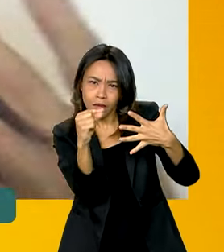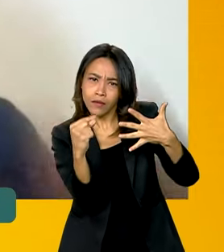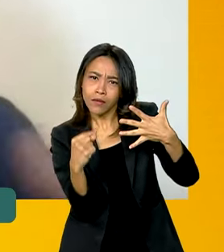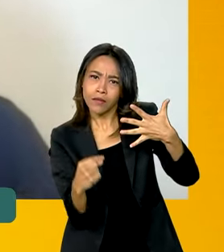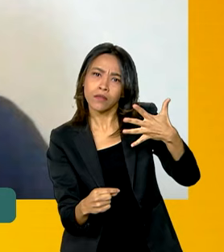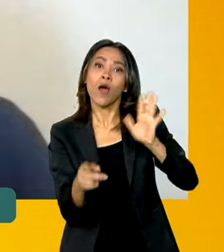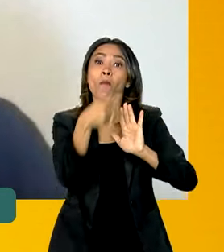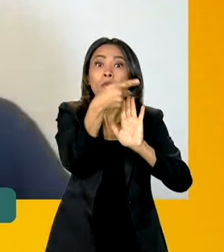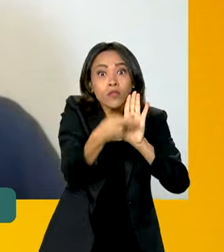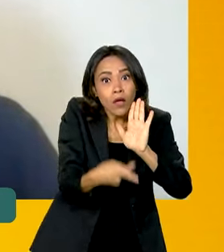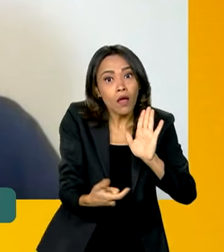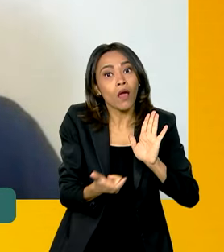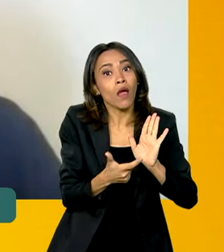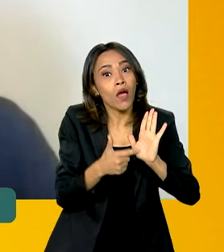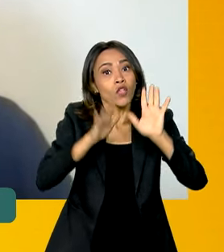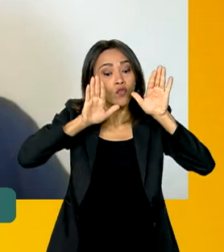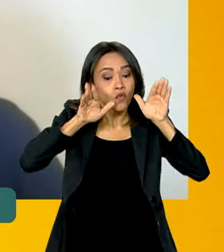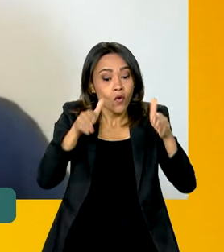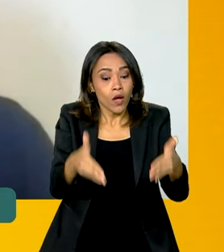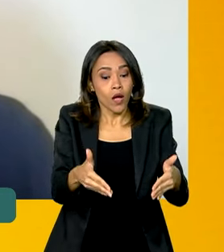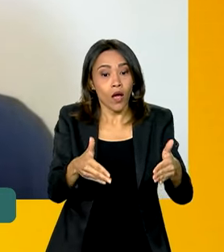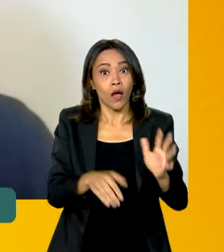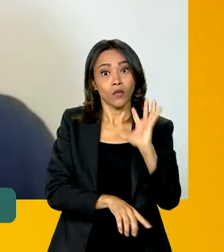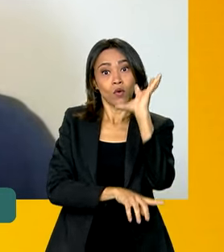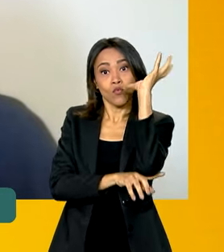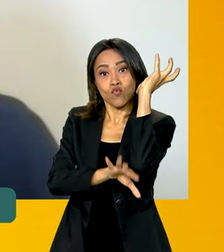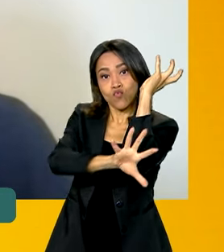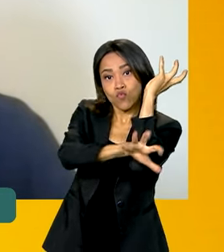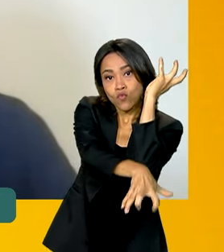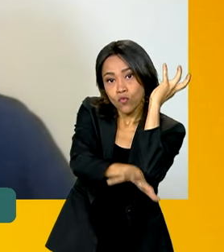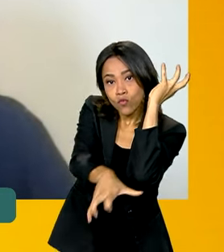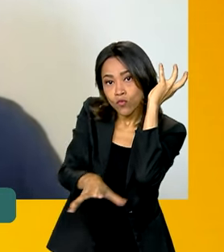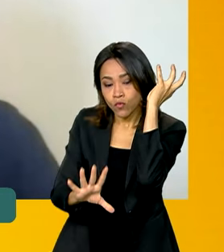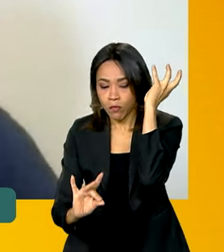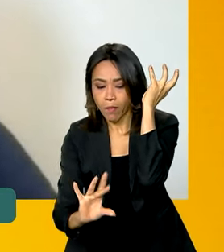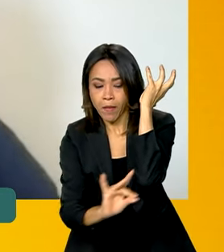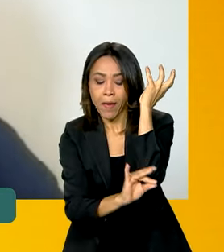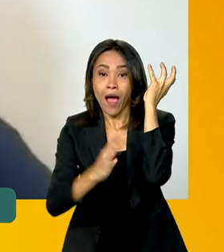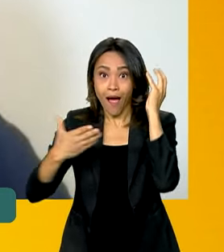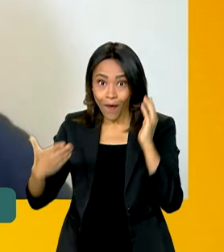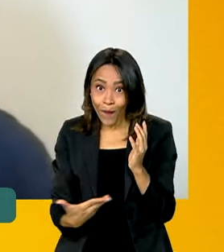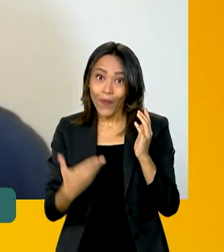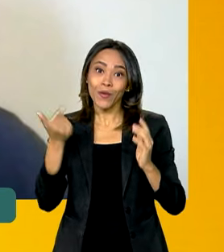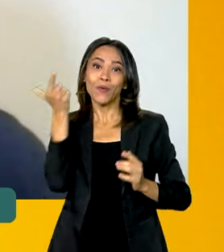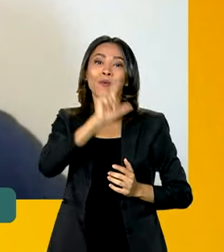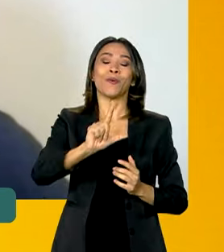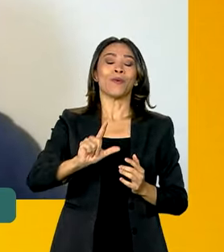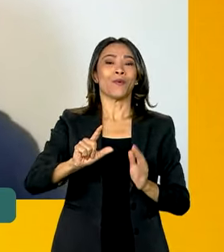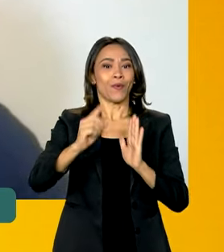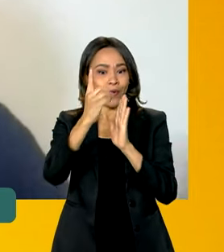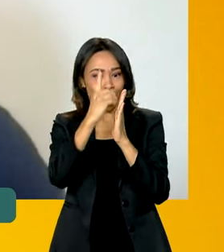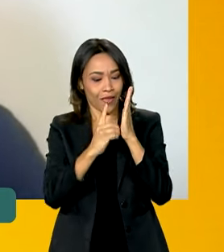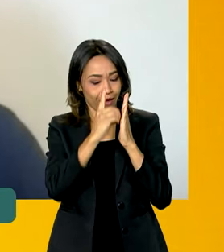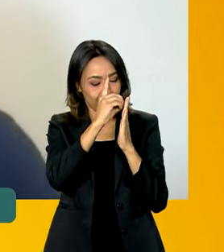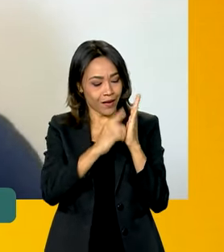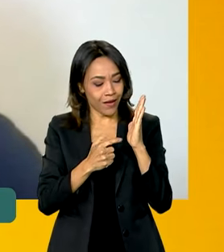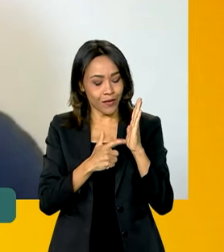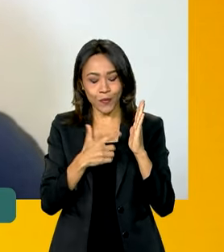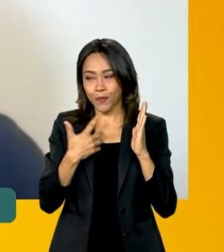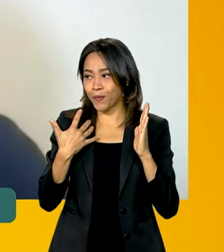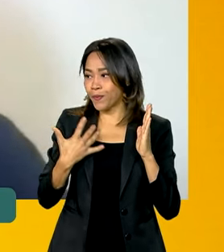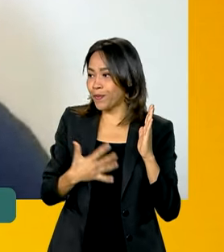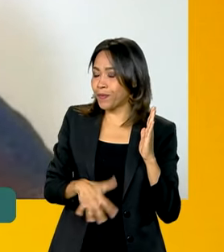projetos referentes à manguezagem no Brasil, mas agora com esse decreto, o que foi